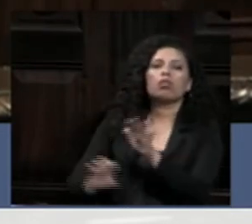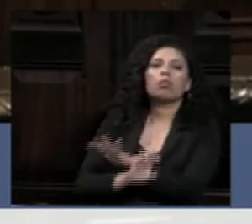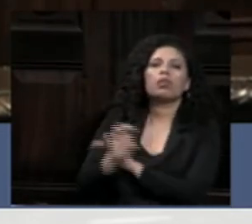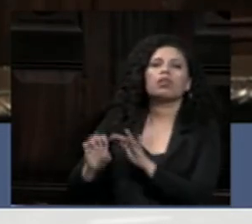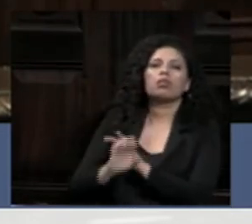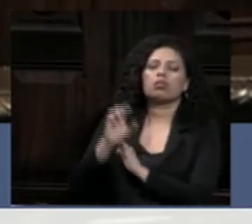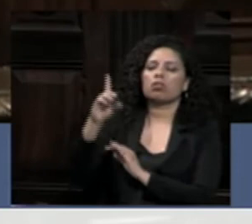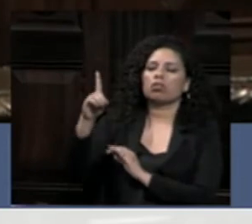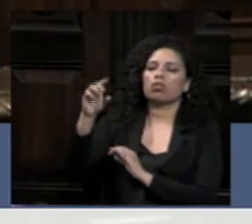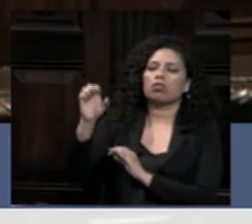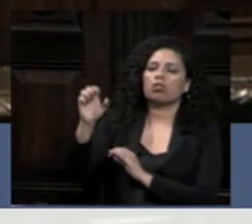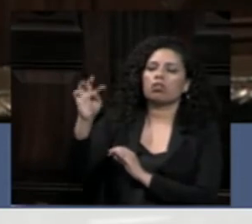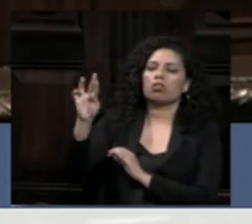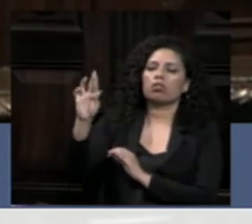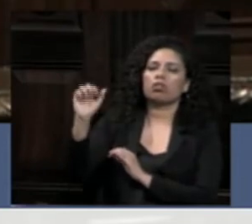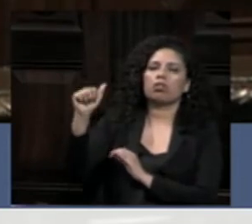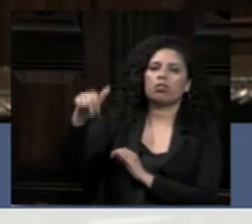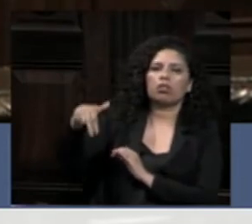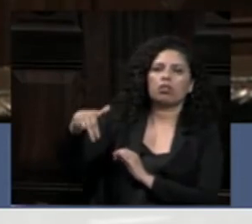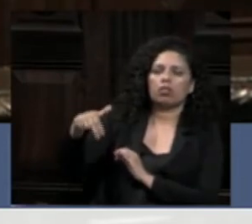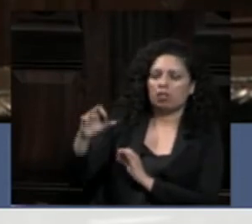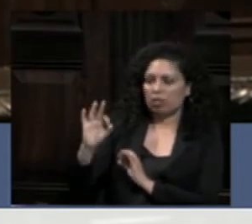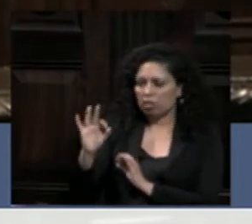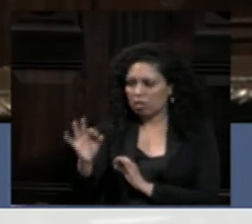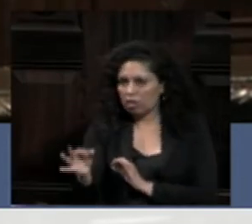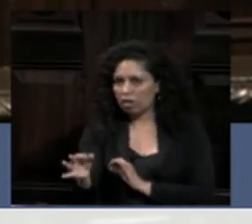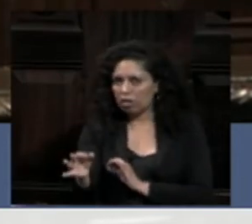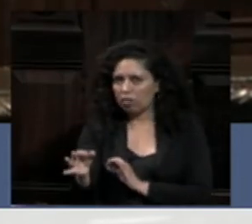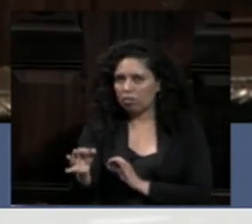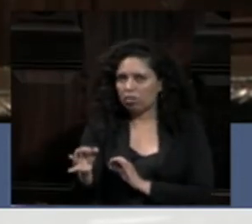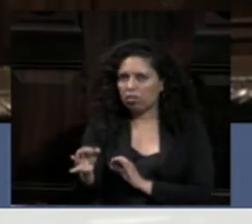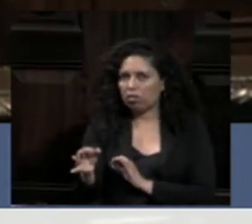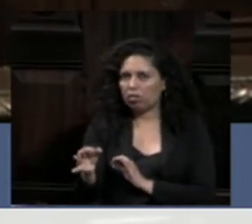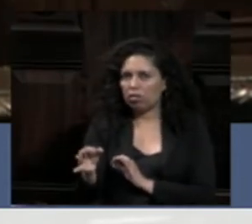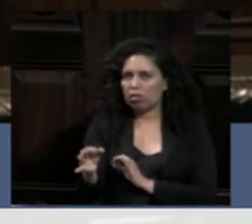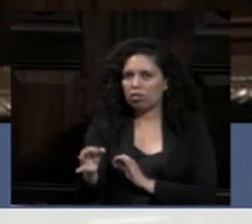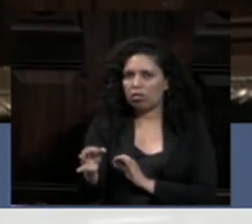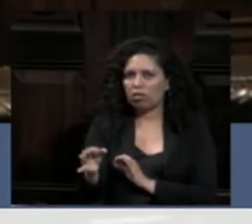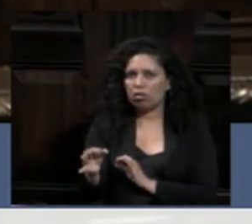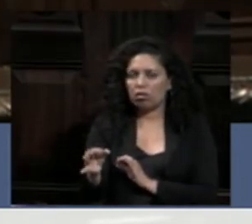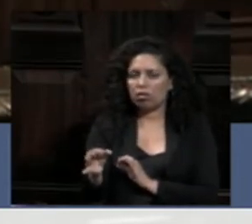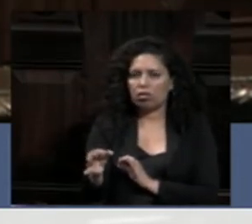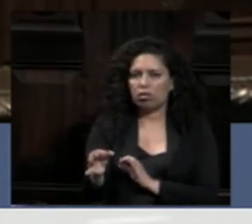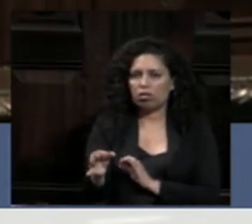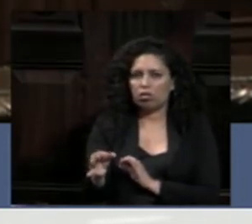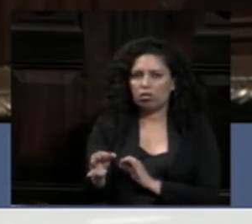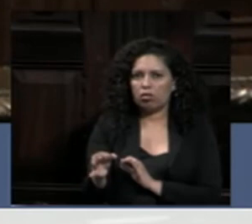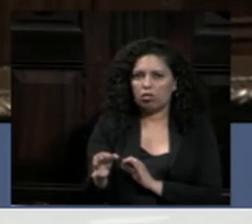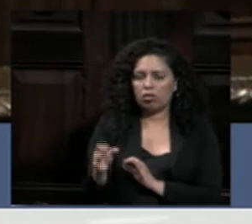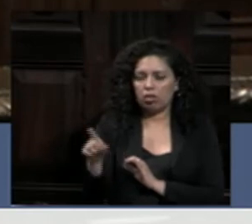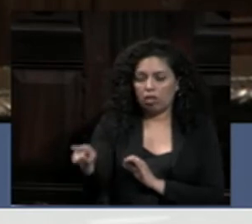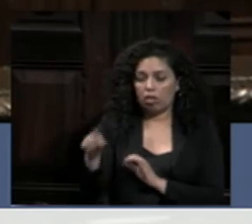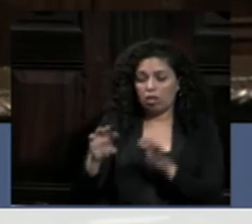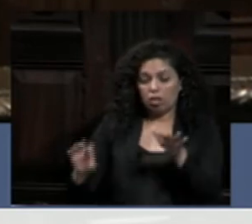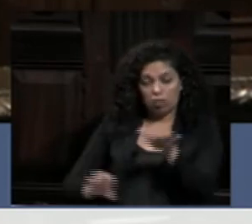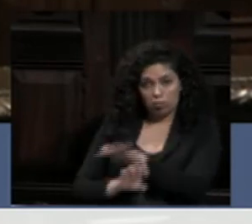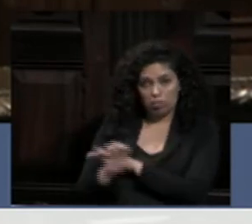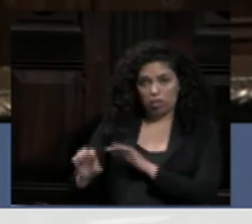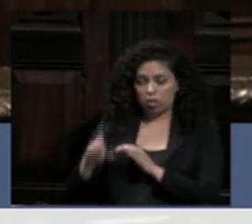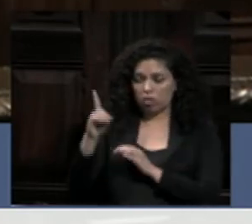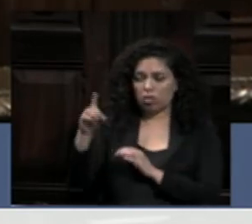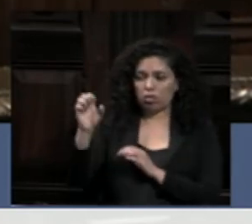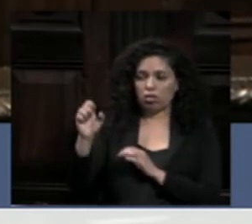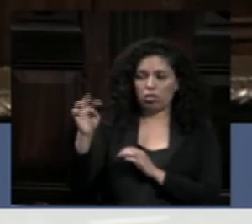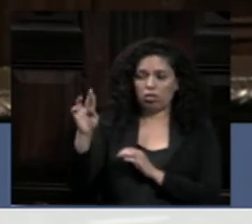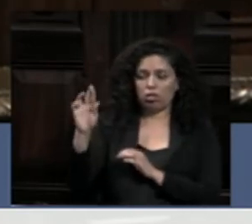que tem que acontecer, se é isso que o Detran regulamente. Baixe lá